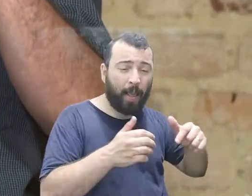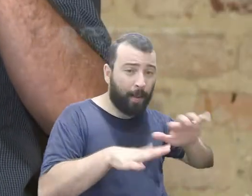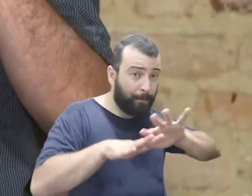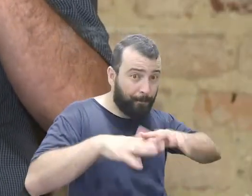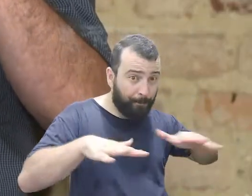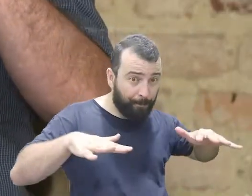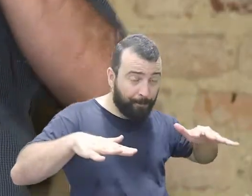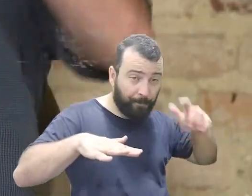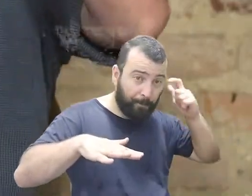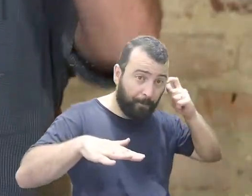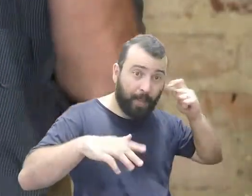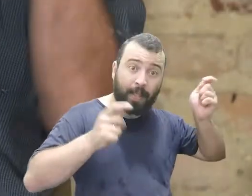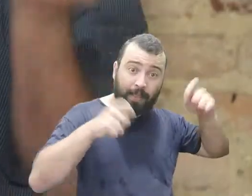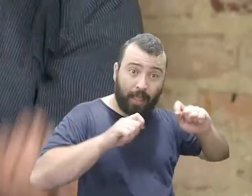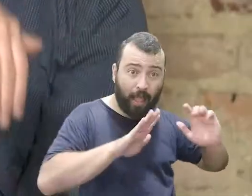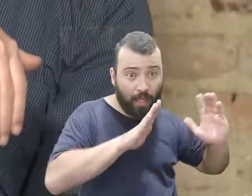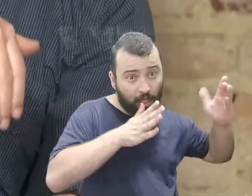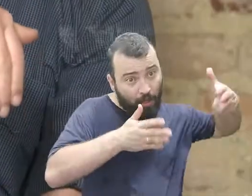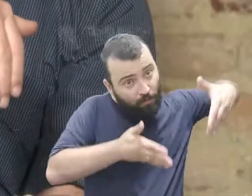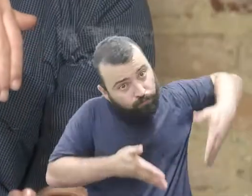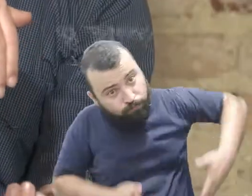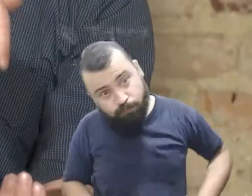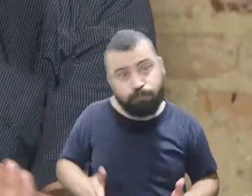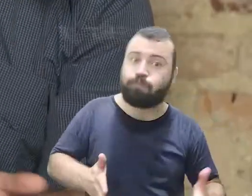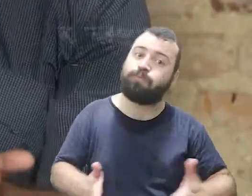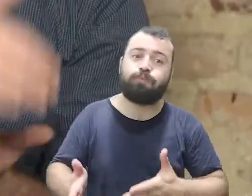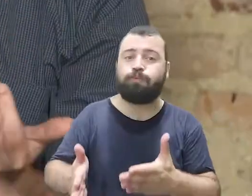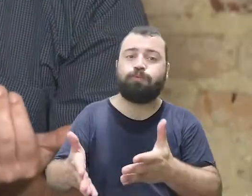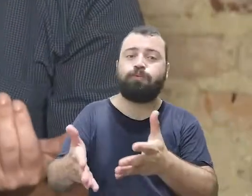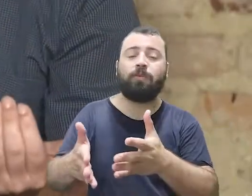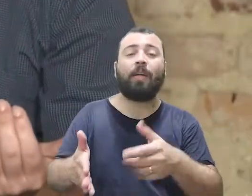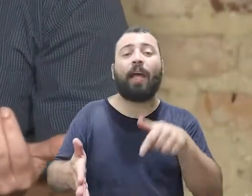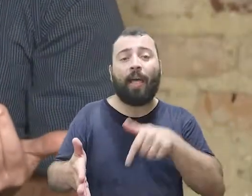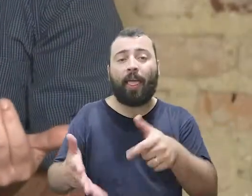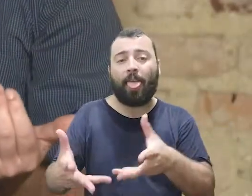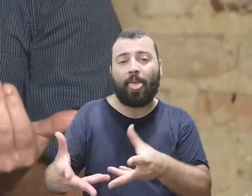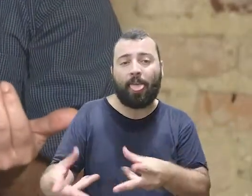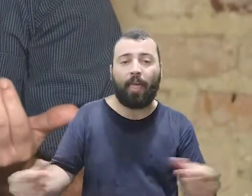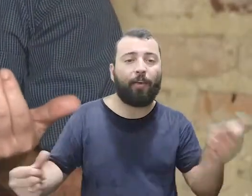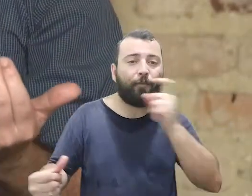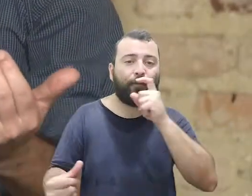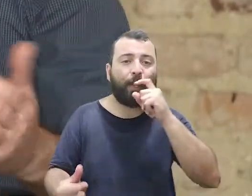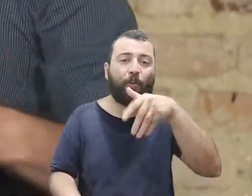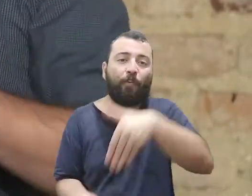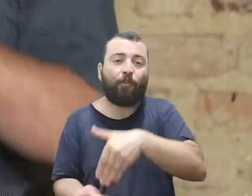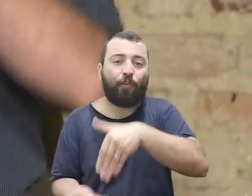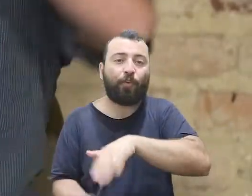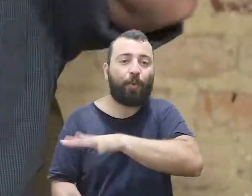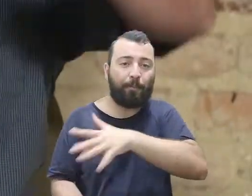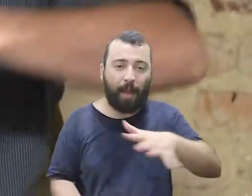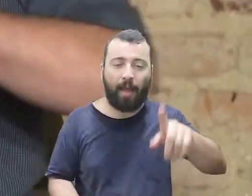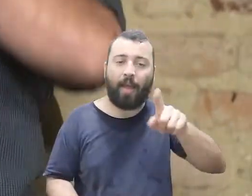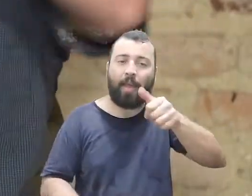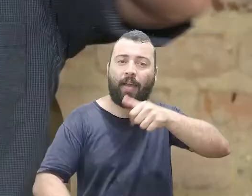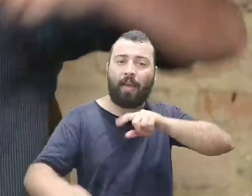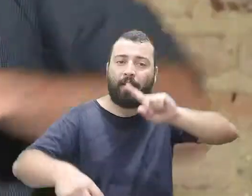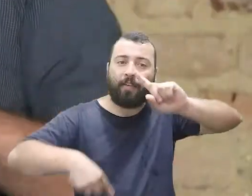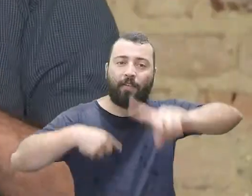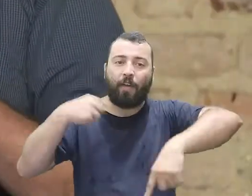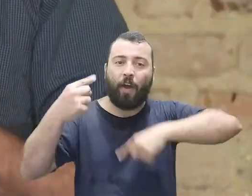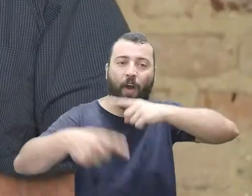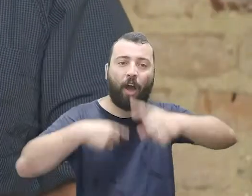dos oceanos possam descer, refrigerando o fundo do mar. É uma célula de